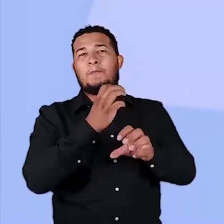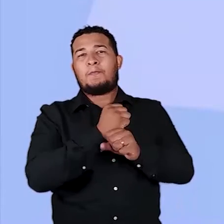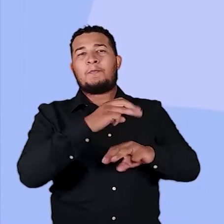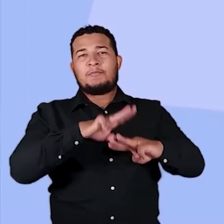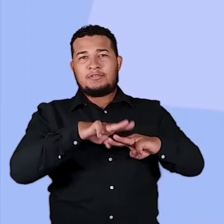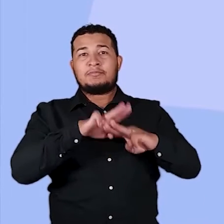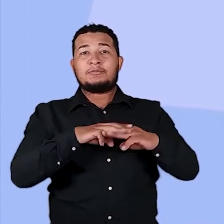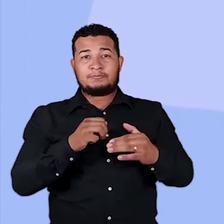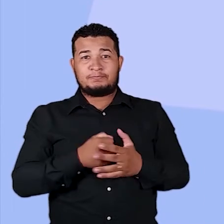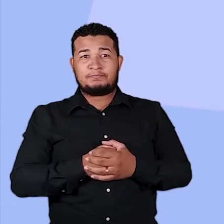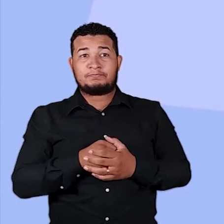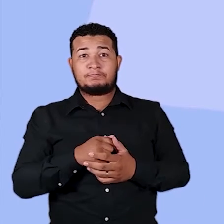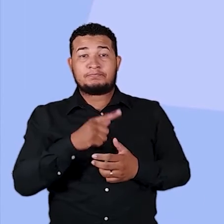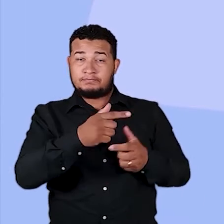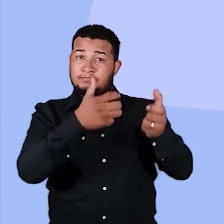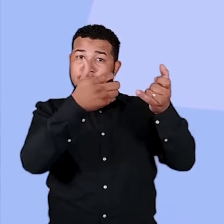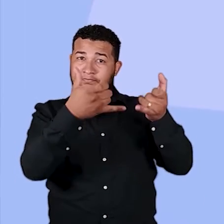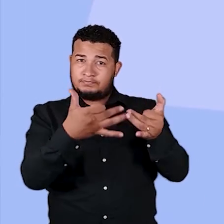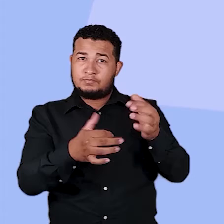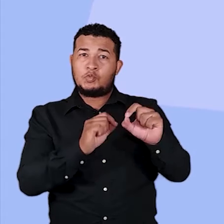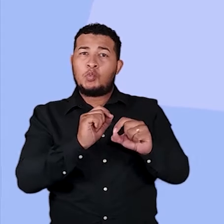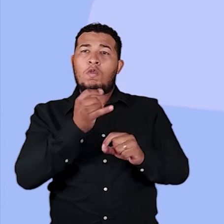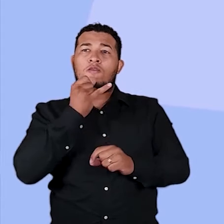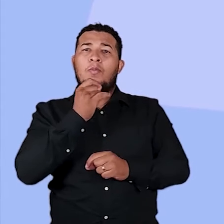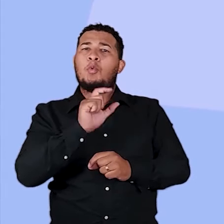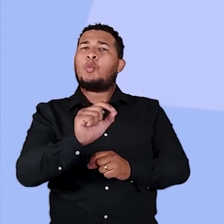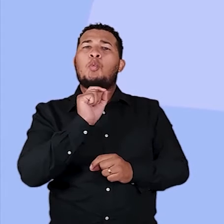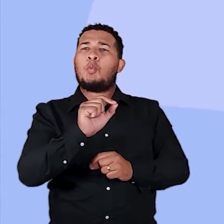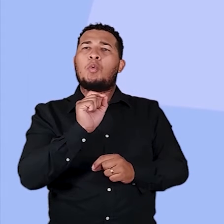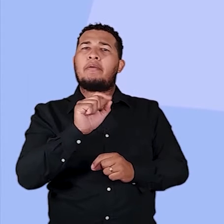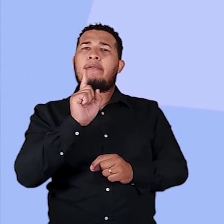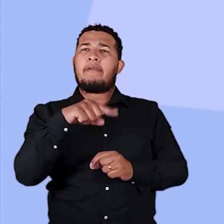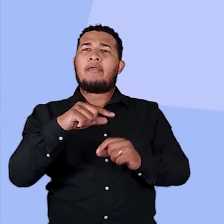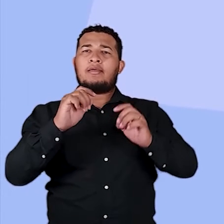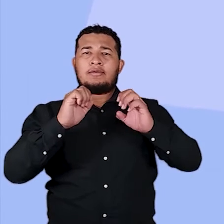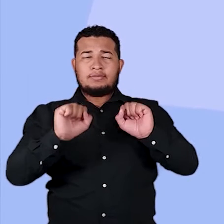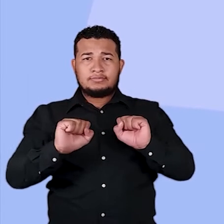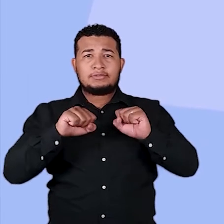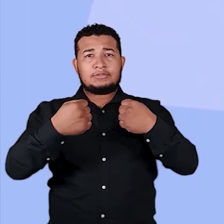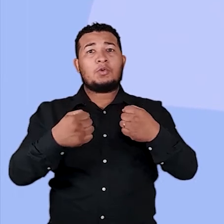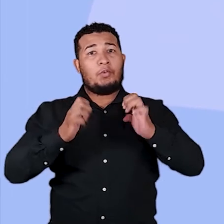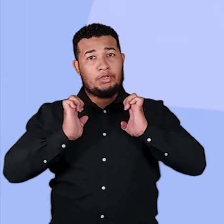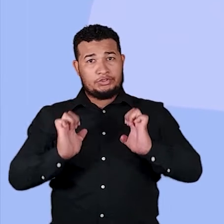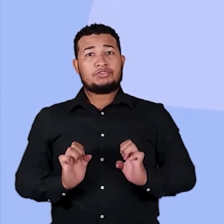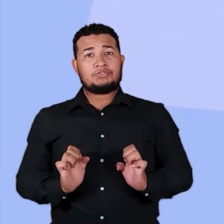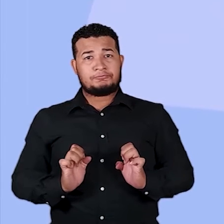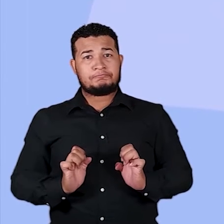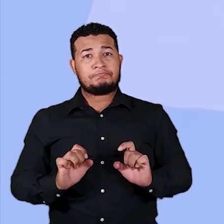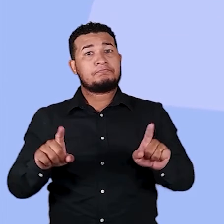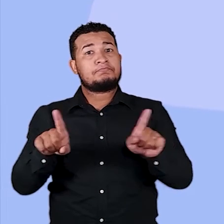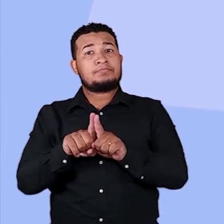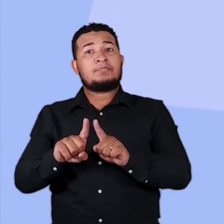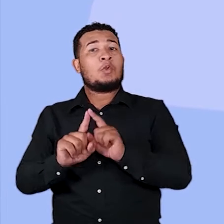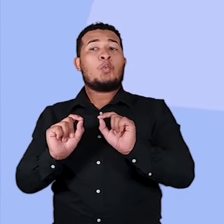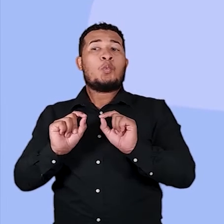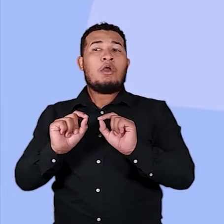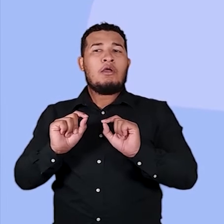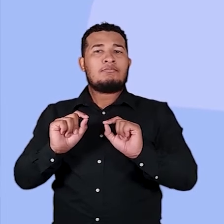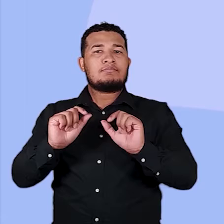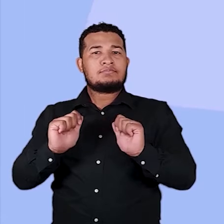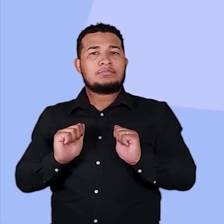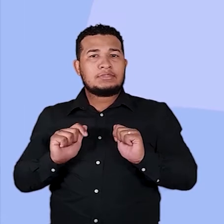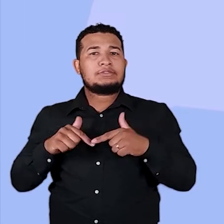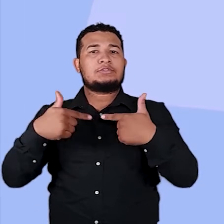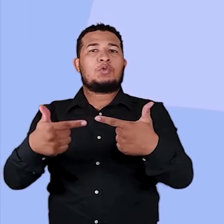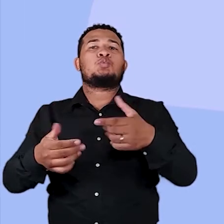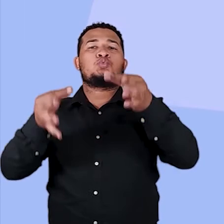A definição que o Bentham dá do que é a ação ética, do que é a ação